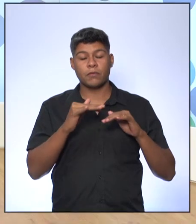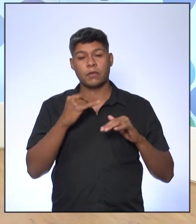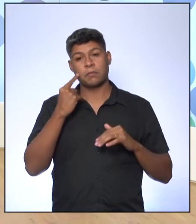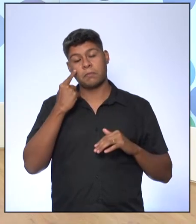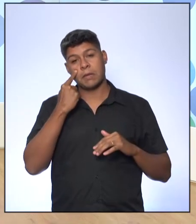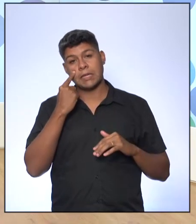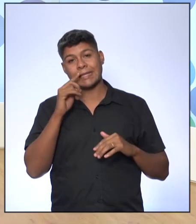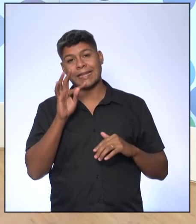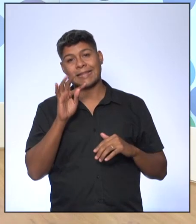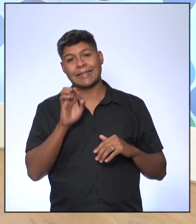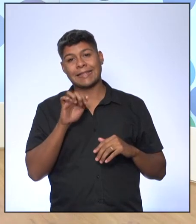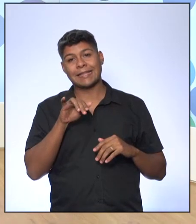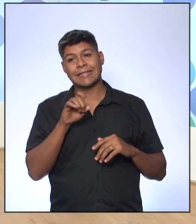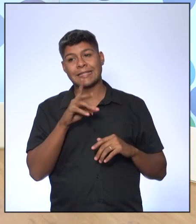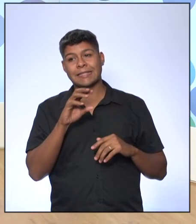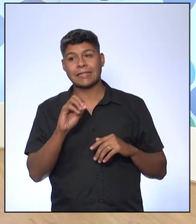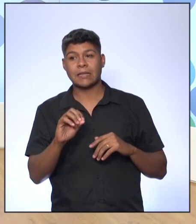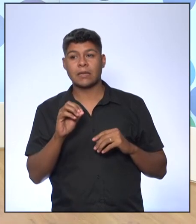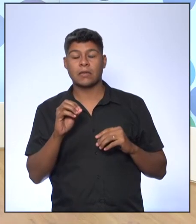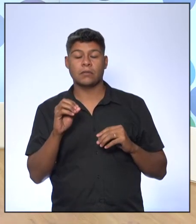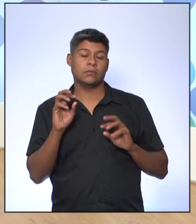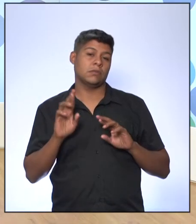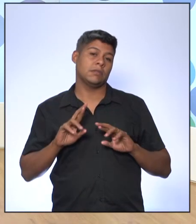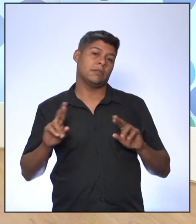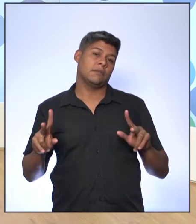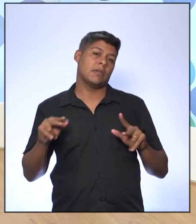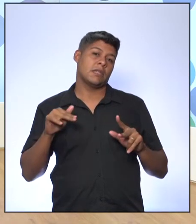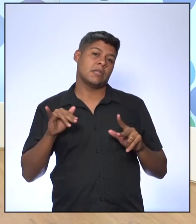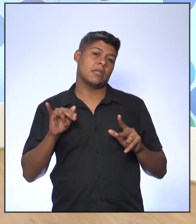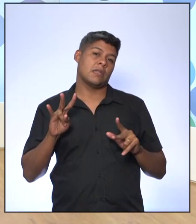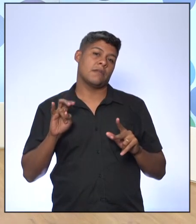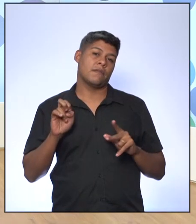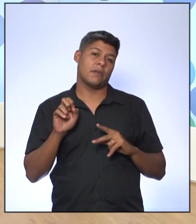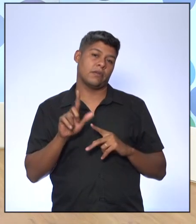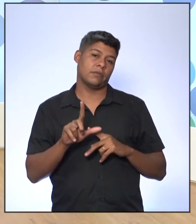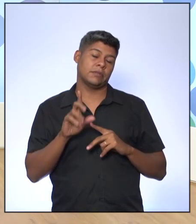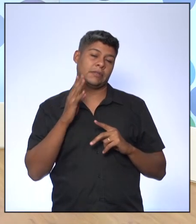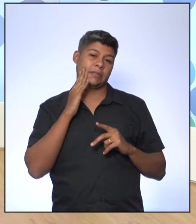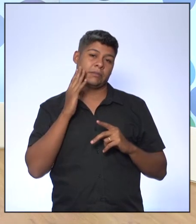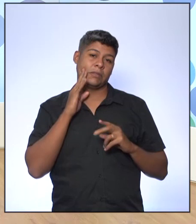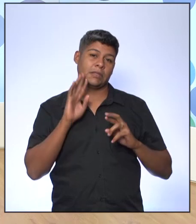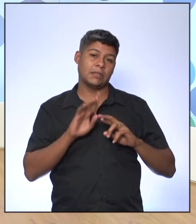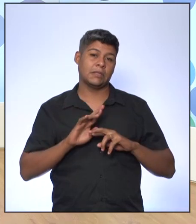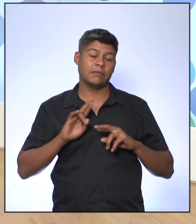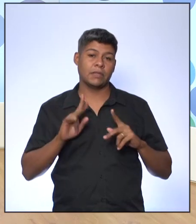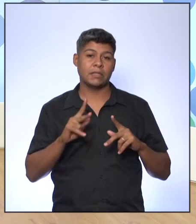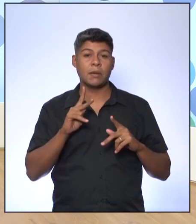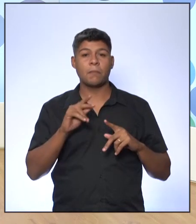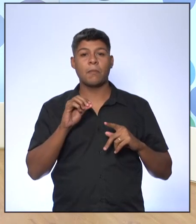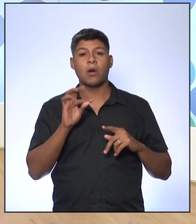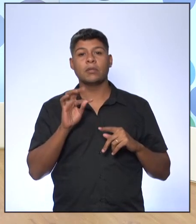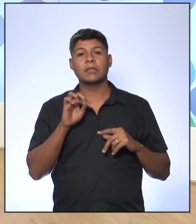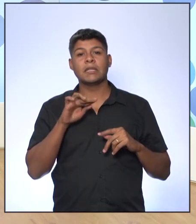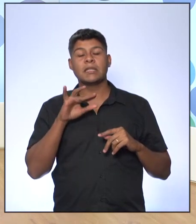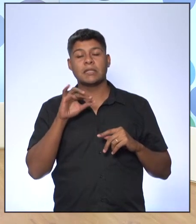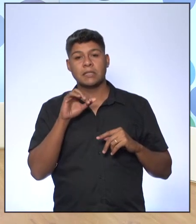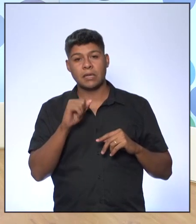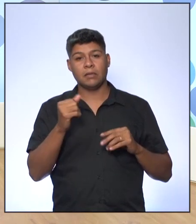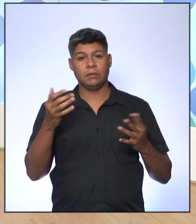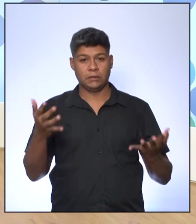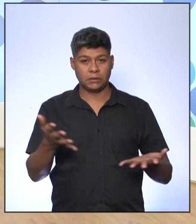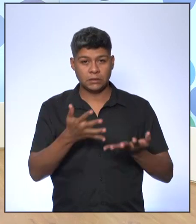na tensão como essa diferença de nível. Tá? Uma diferença de potencial produz